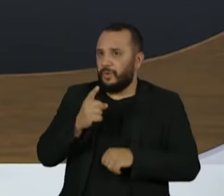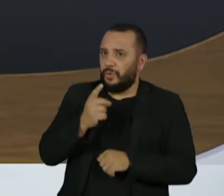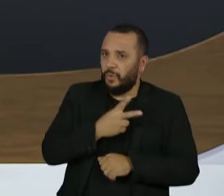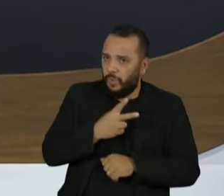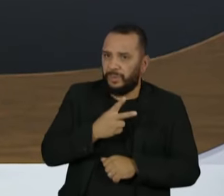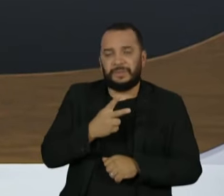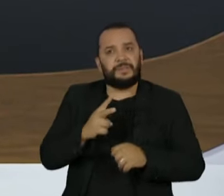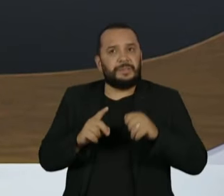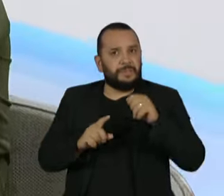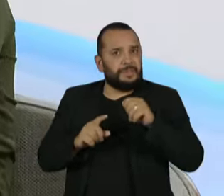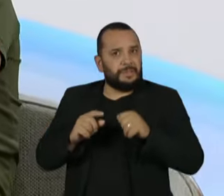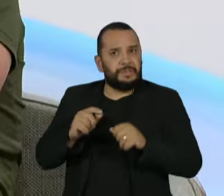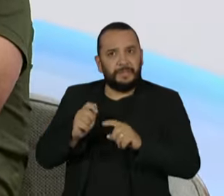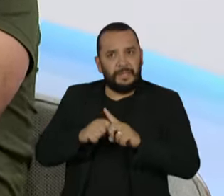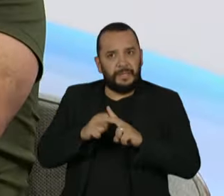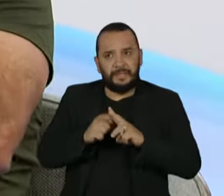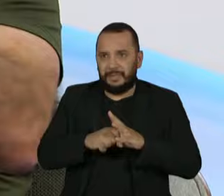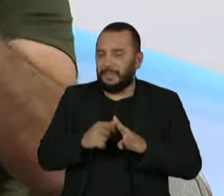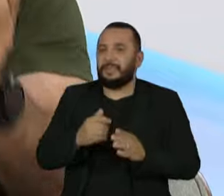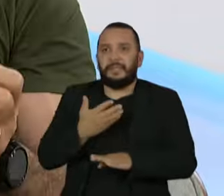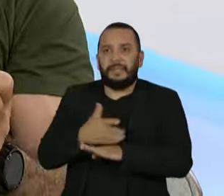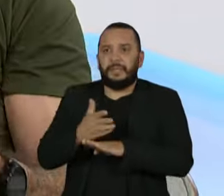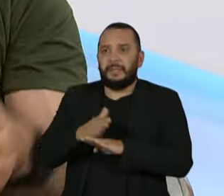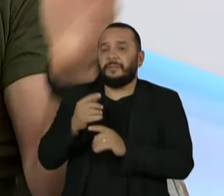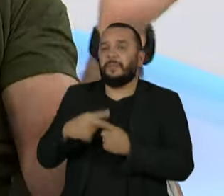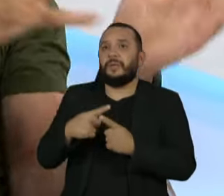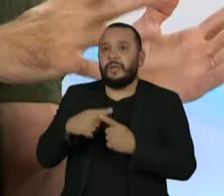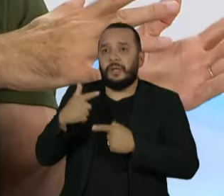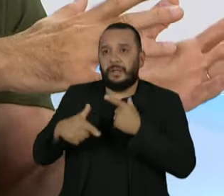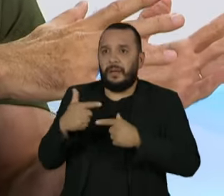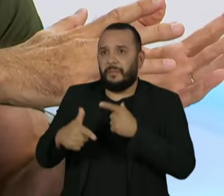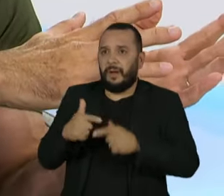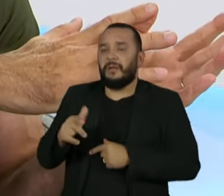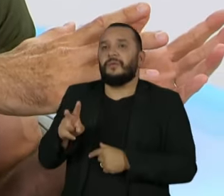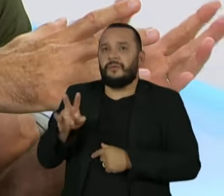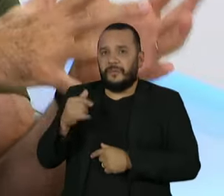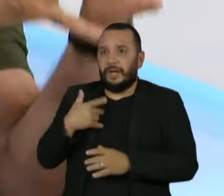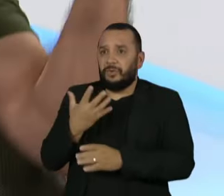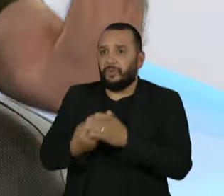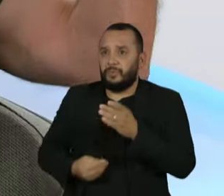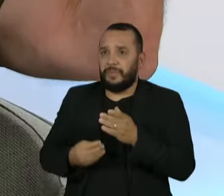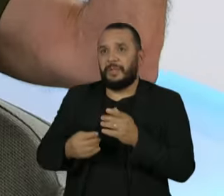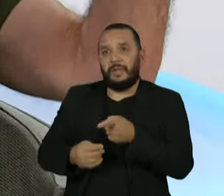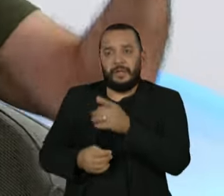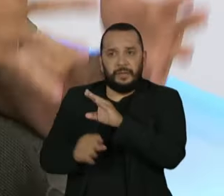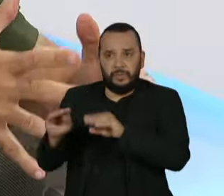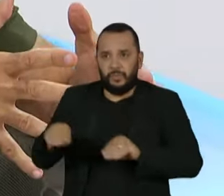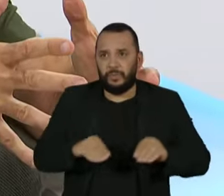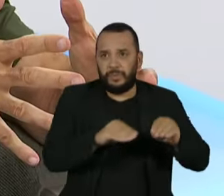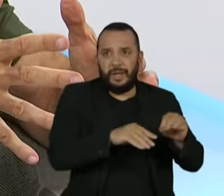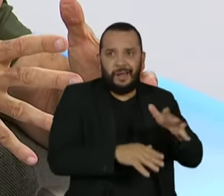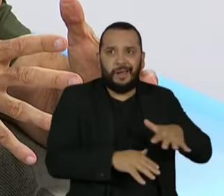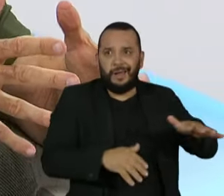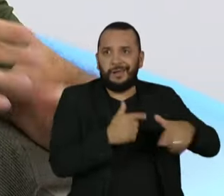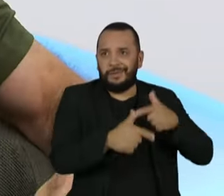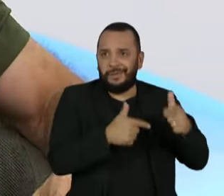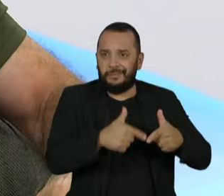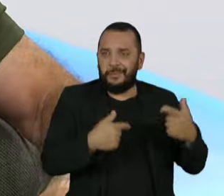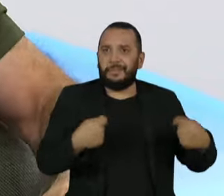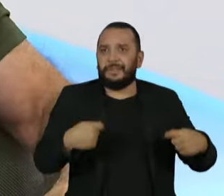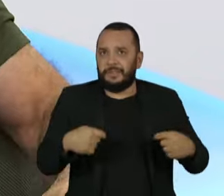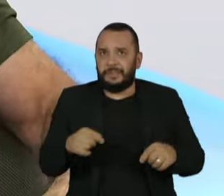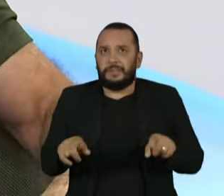como um todo vai desaparecer não é como é que eu vou usar a inteligência artificial para fazer x aquela classe inteira de profissões